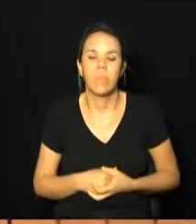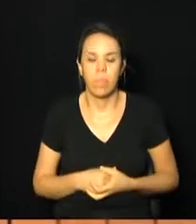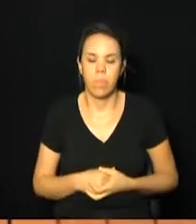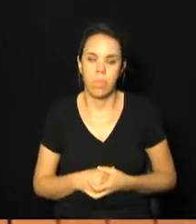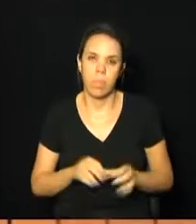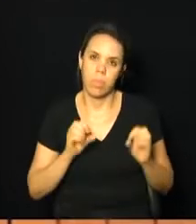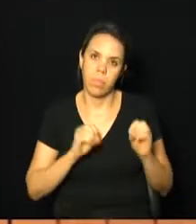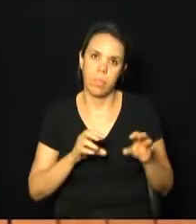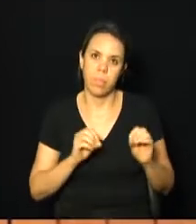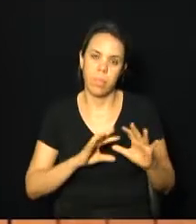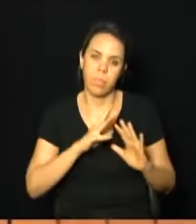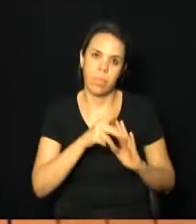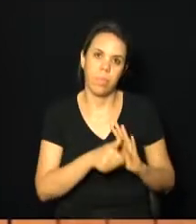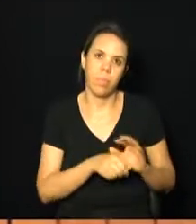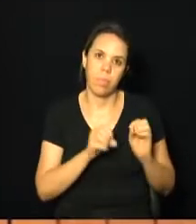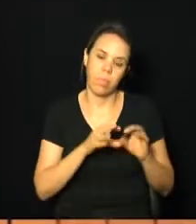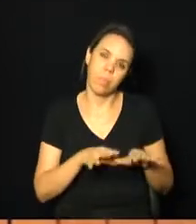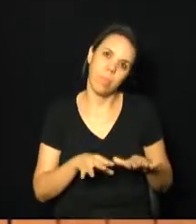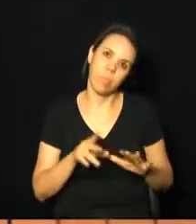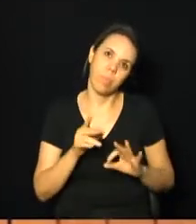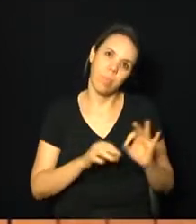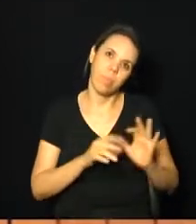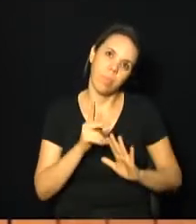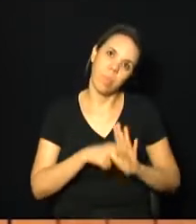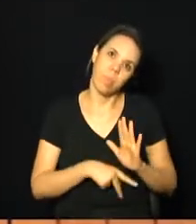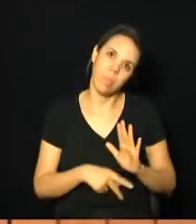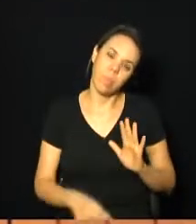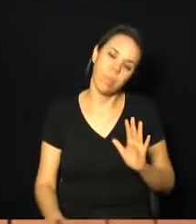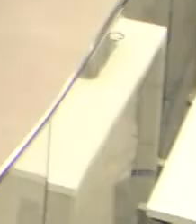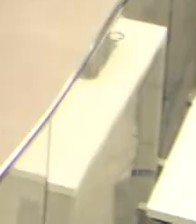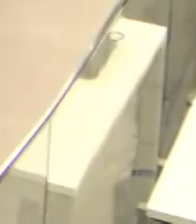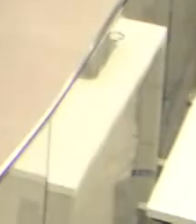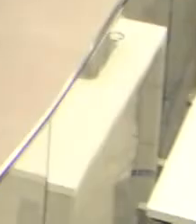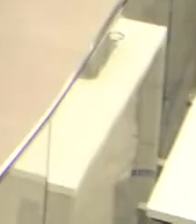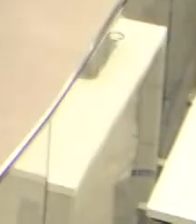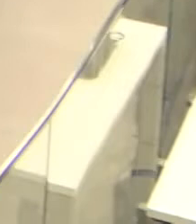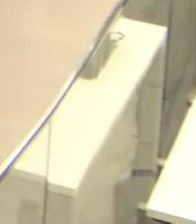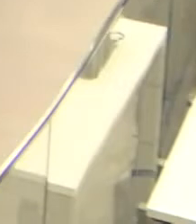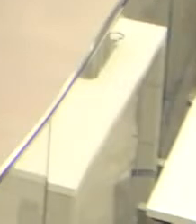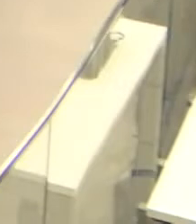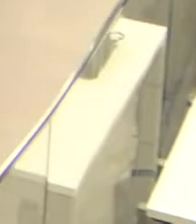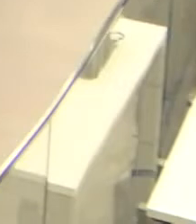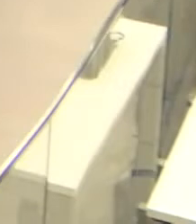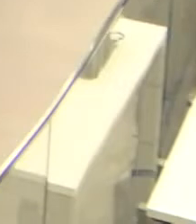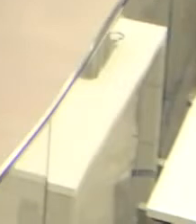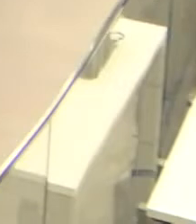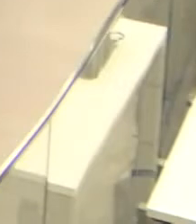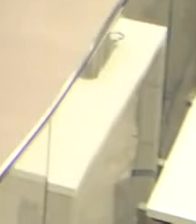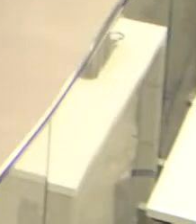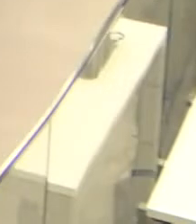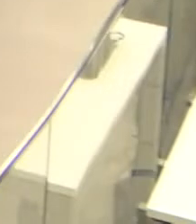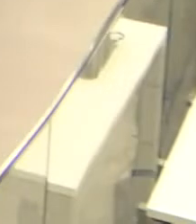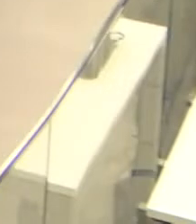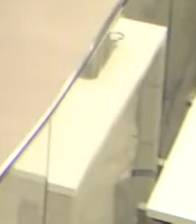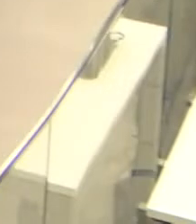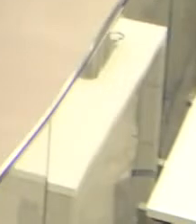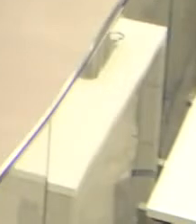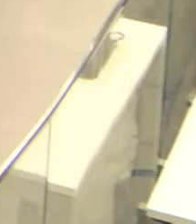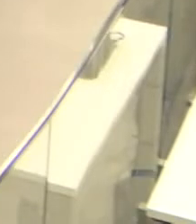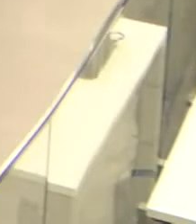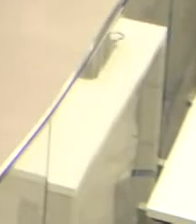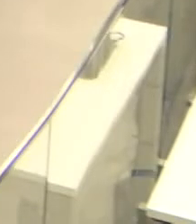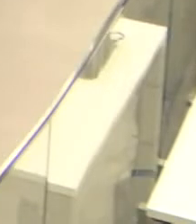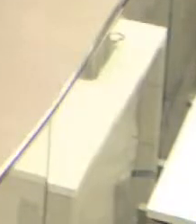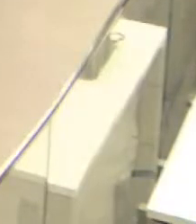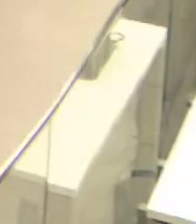na educação ambiental, projetos de educação ambiental. Em Souza a gente tem o Reviva Rio Atibaia, né, que uma